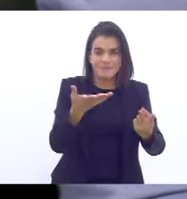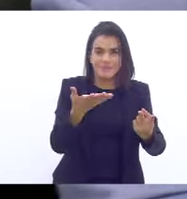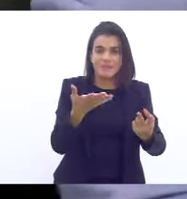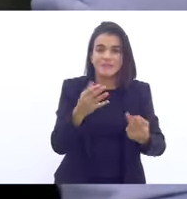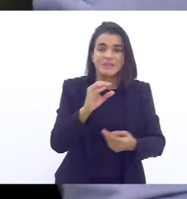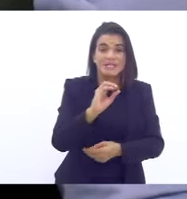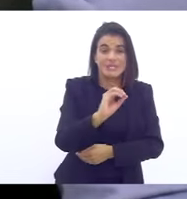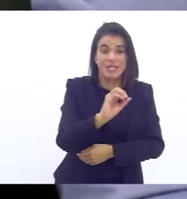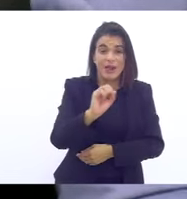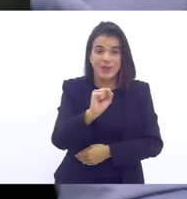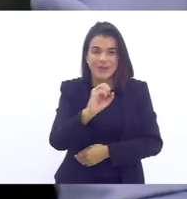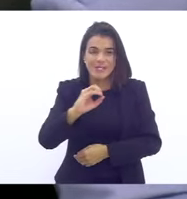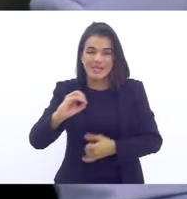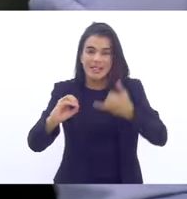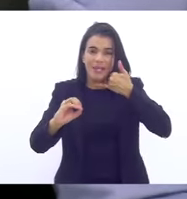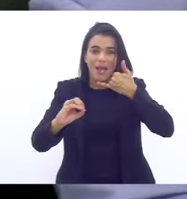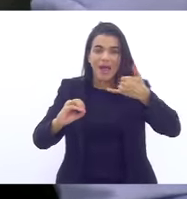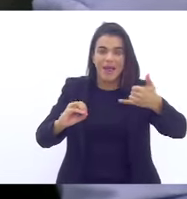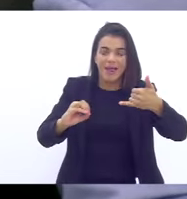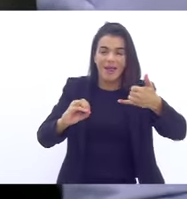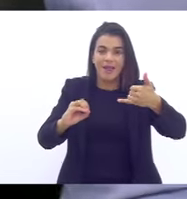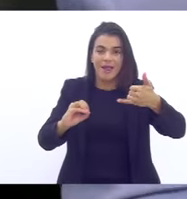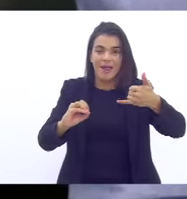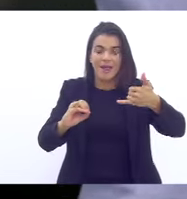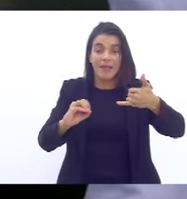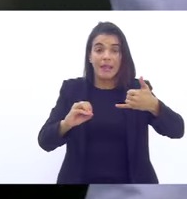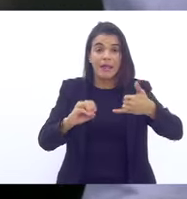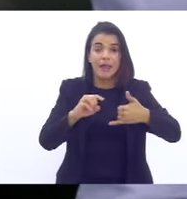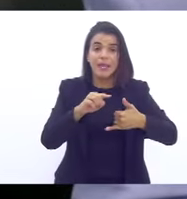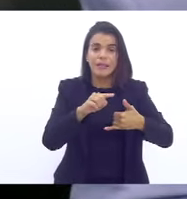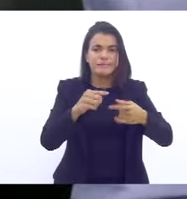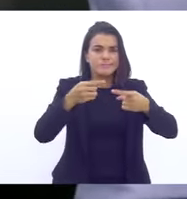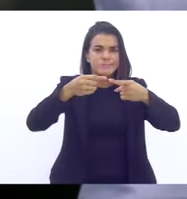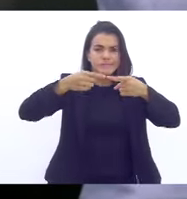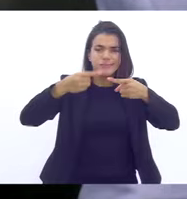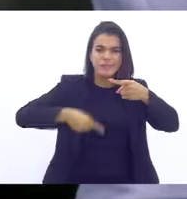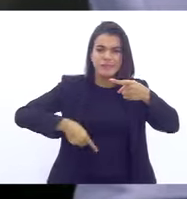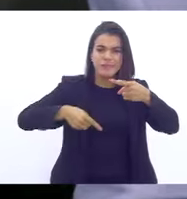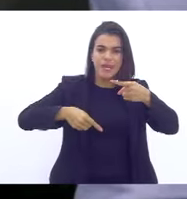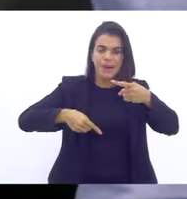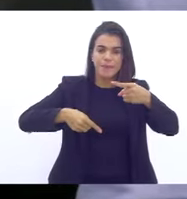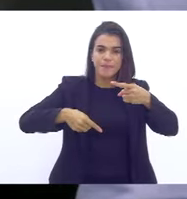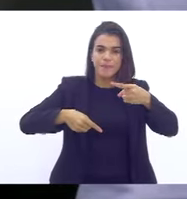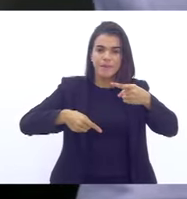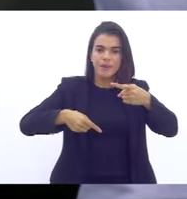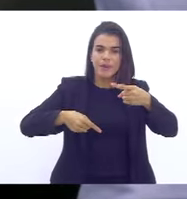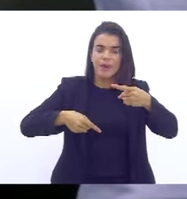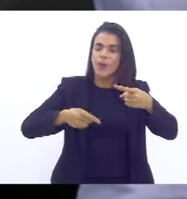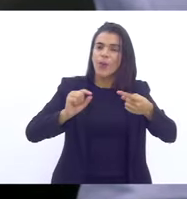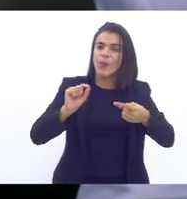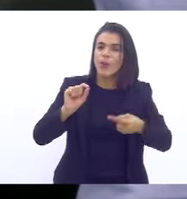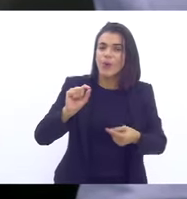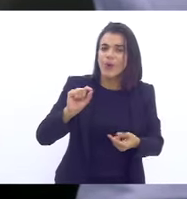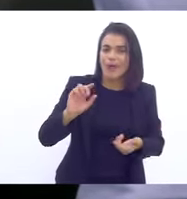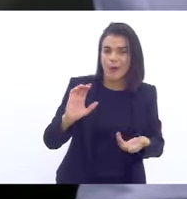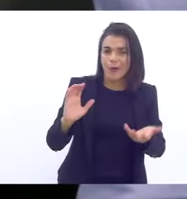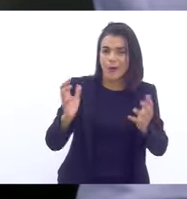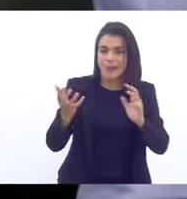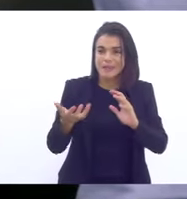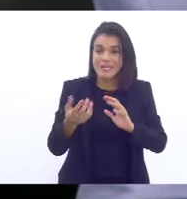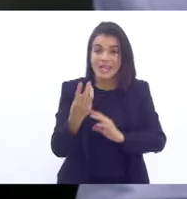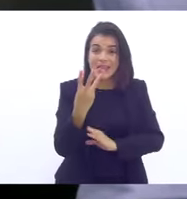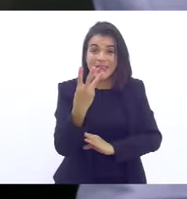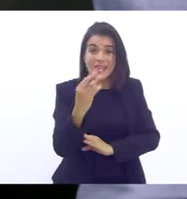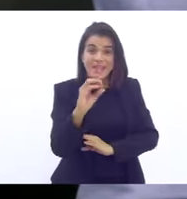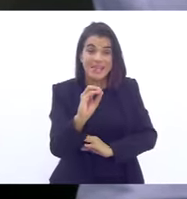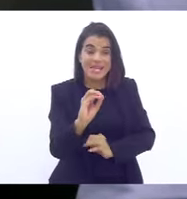ao 0800. Esse descasamento causa, depois de praticamente